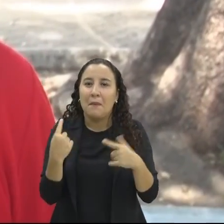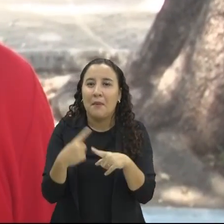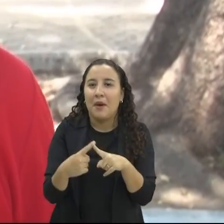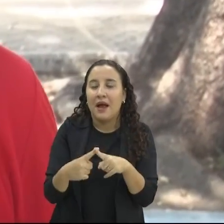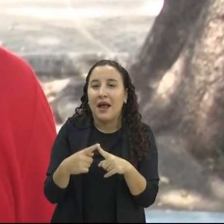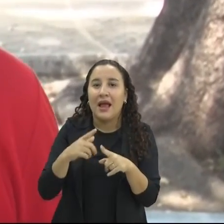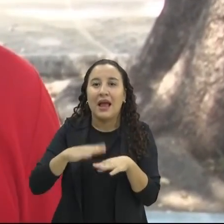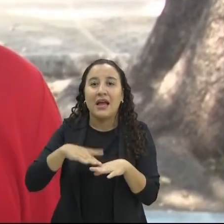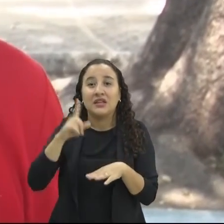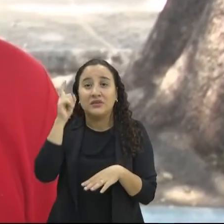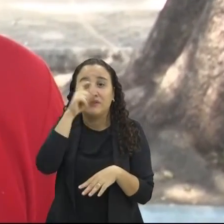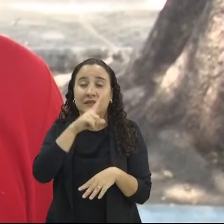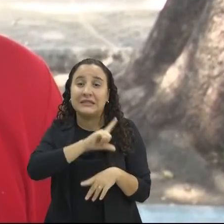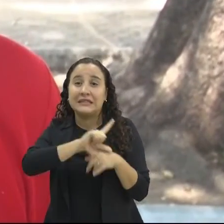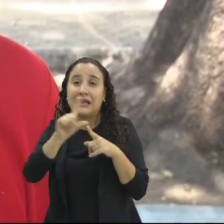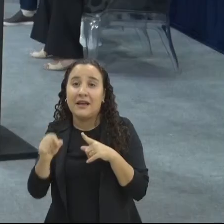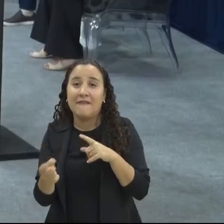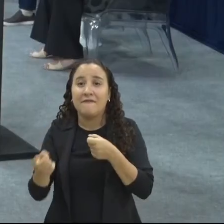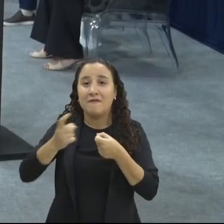voltar ileso.